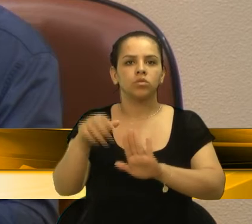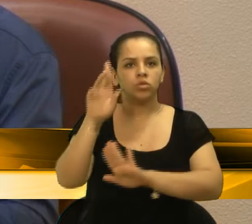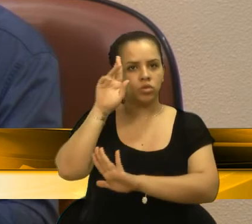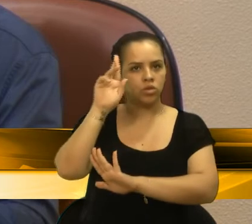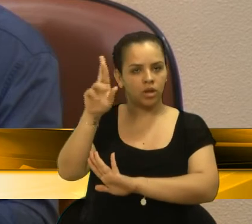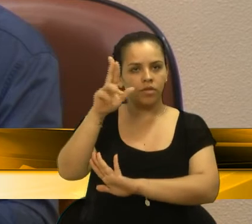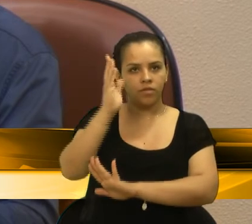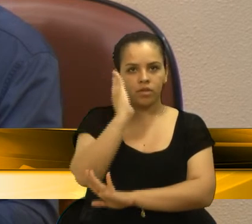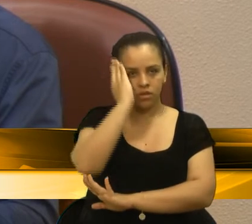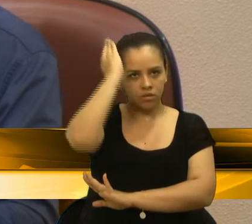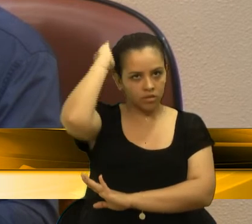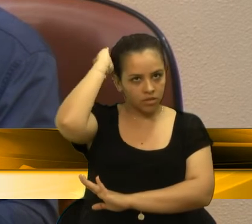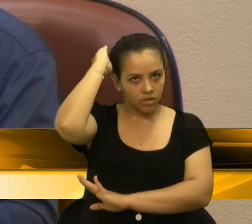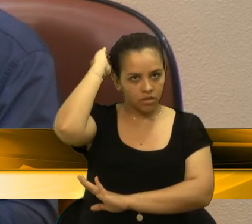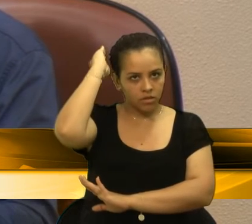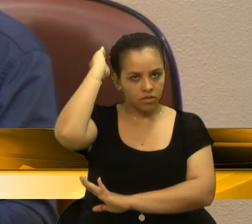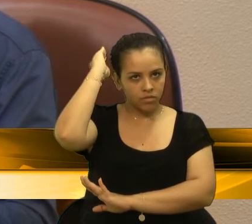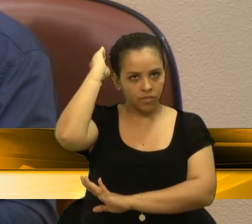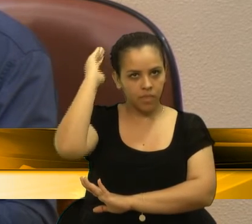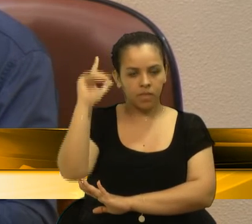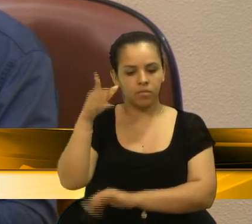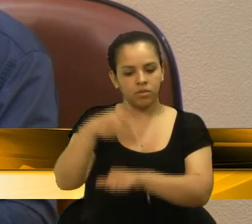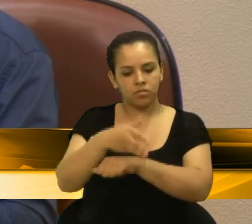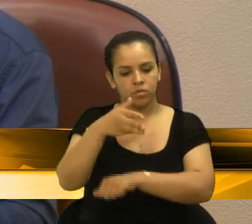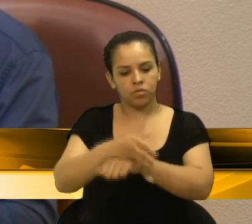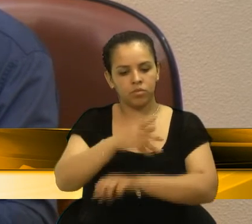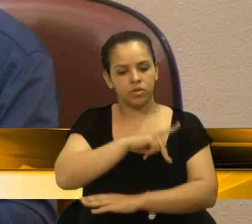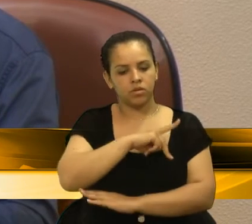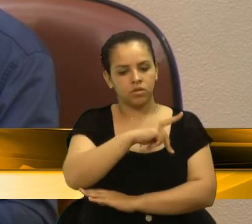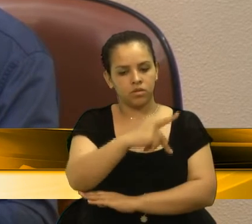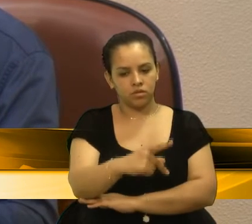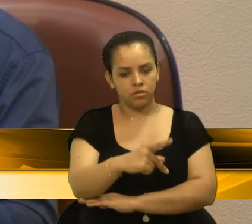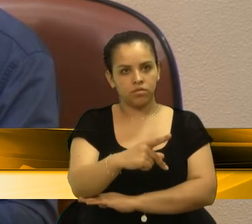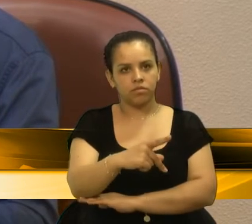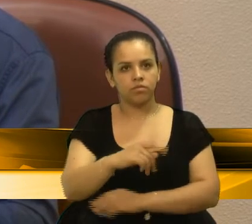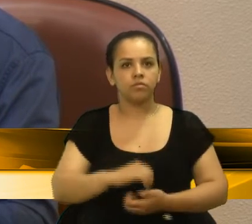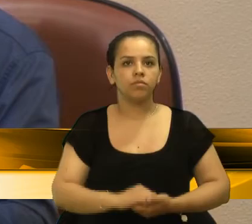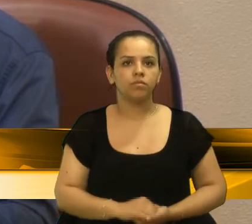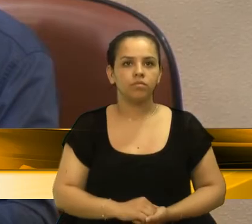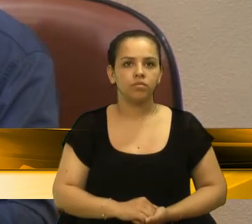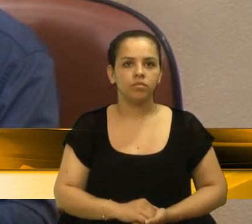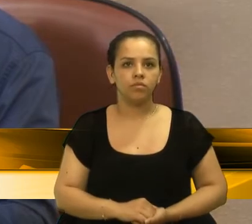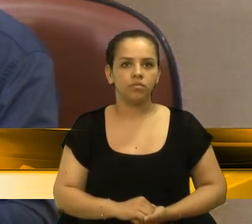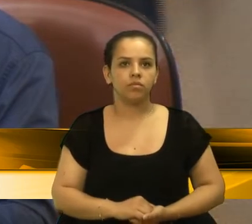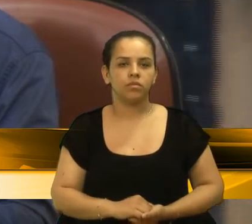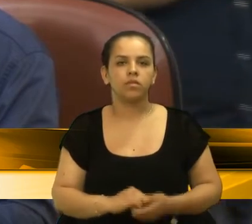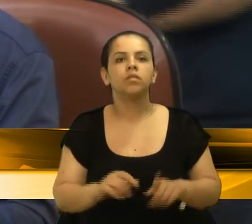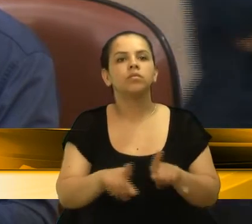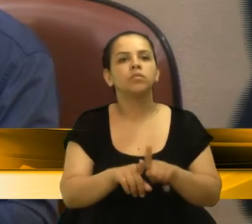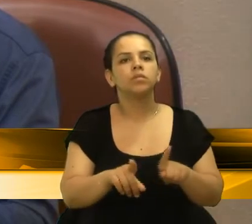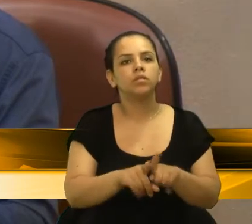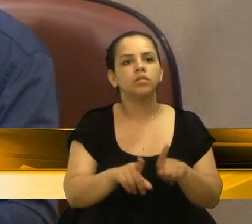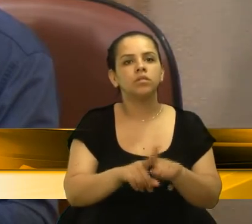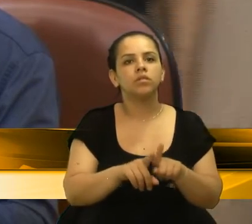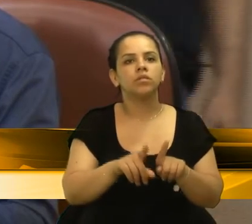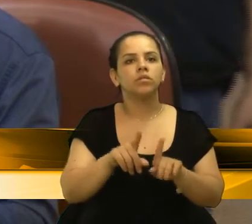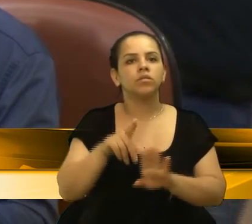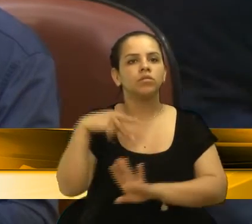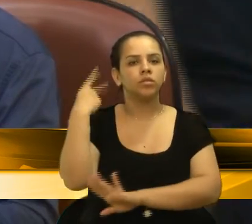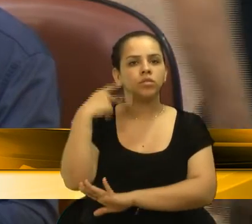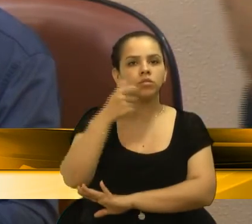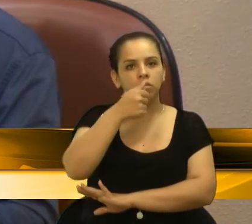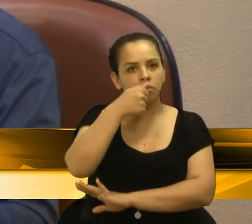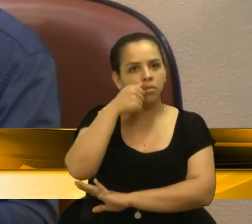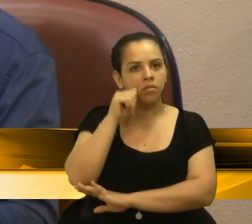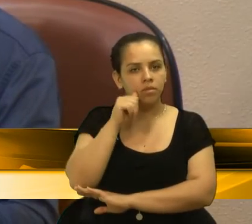Caxias do Sul, senhor Daniel Antônio Guerra, com a presença do presidente da comissão processante, vereador Alceu João Tomé, da relatora da comissão processante, vereadora Paula Cristina